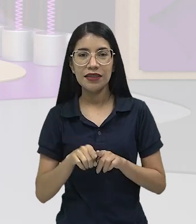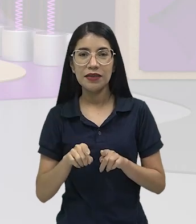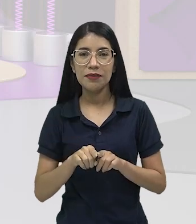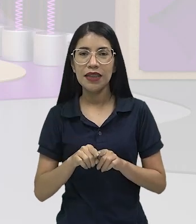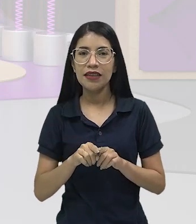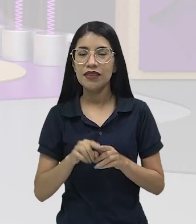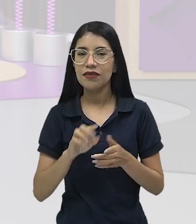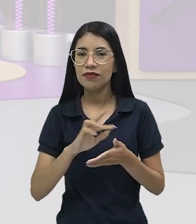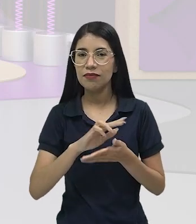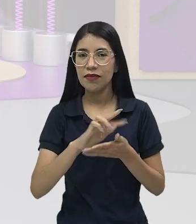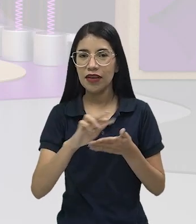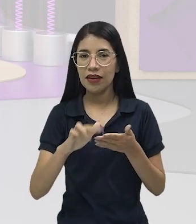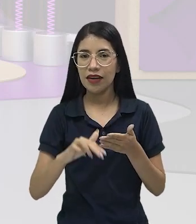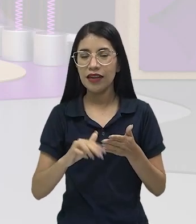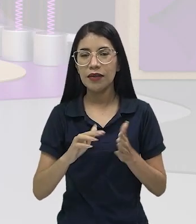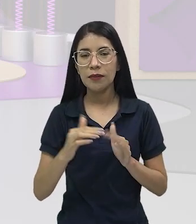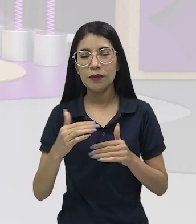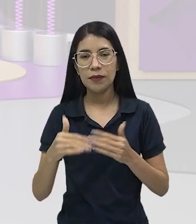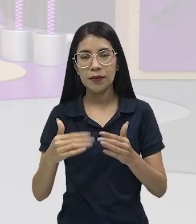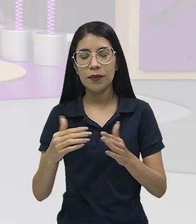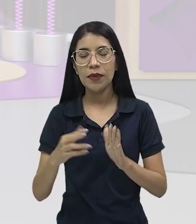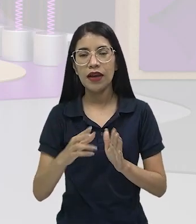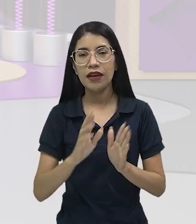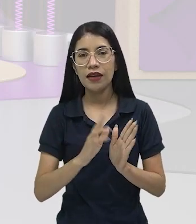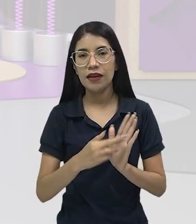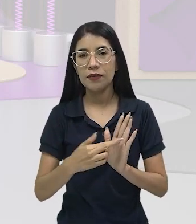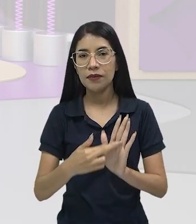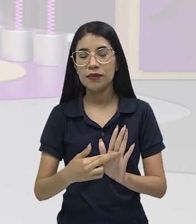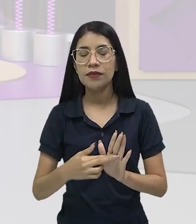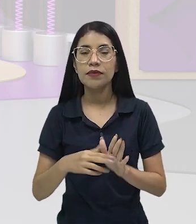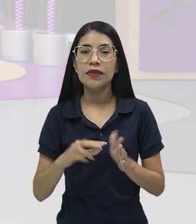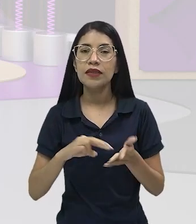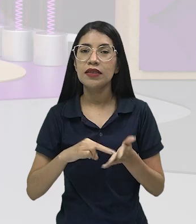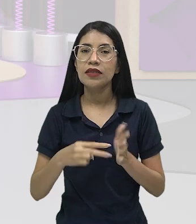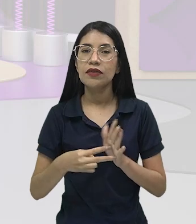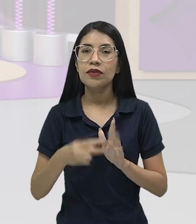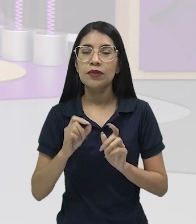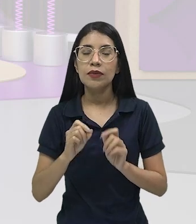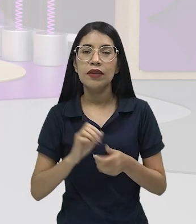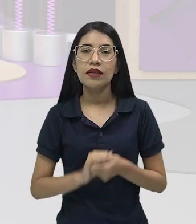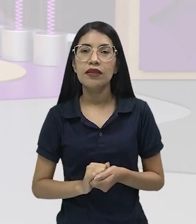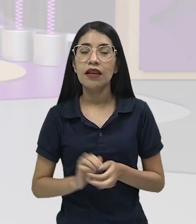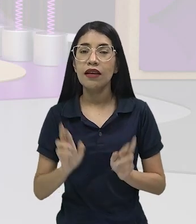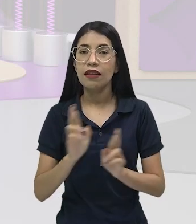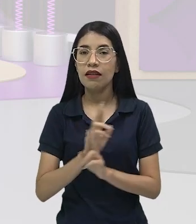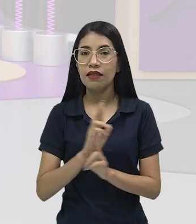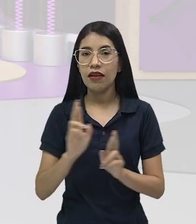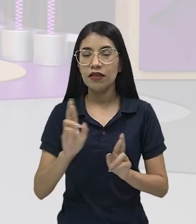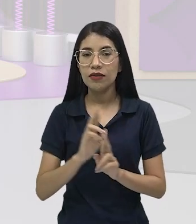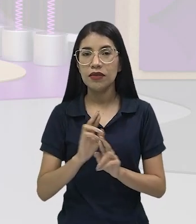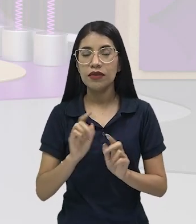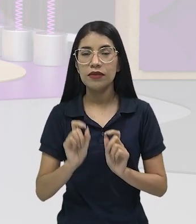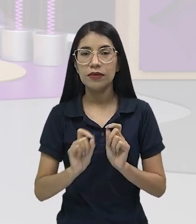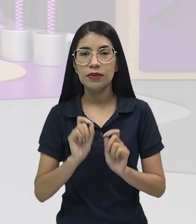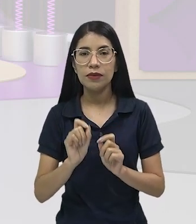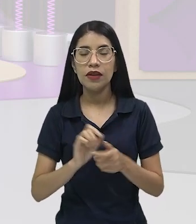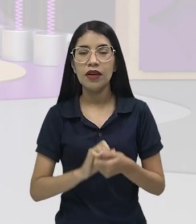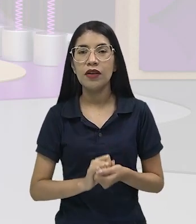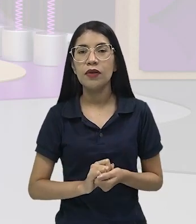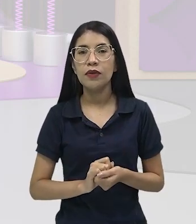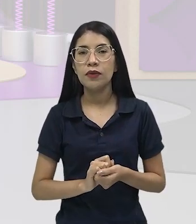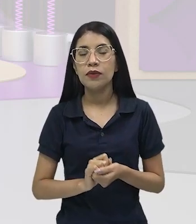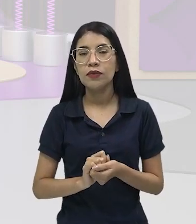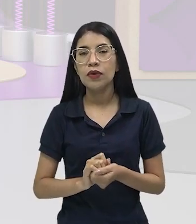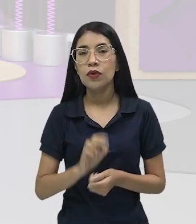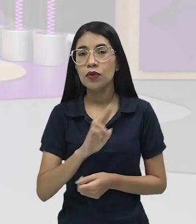e assim sucessivamente. Ou seja, você já está fazendo uma correlação dos